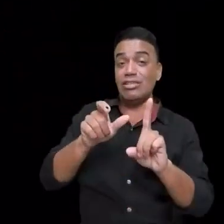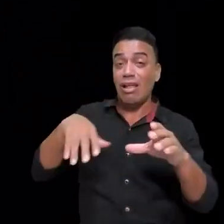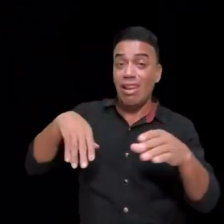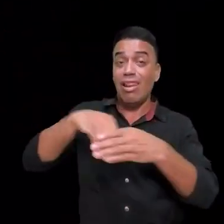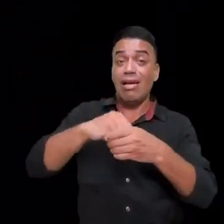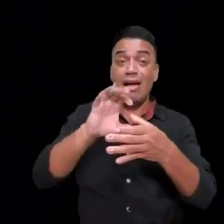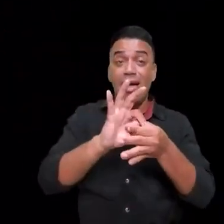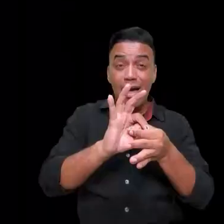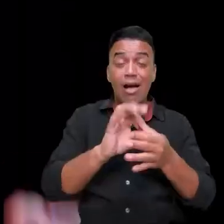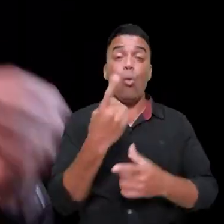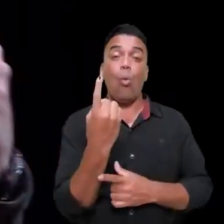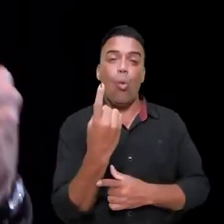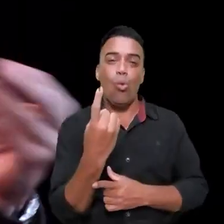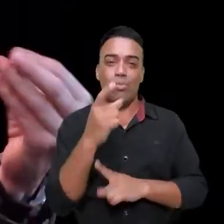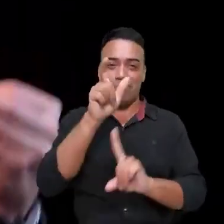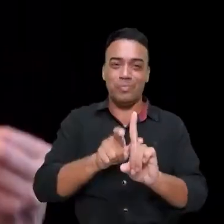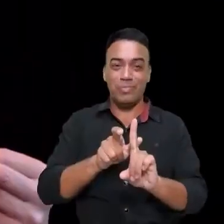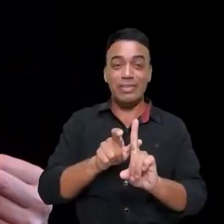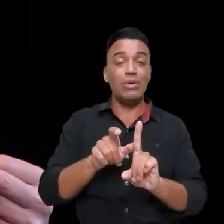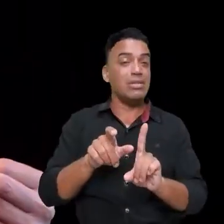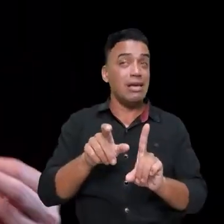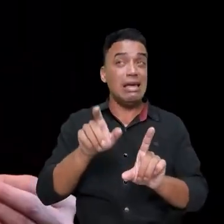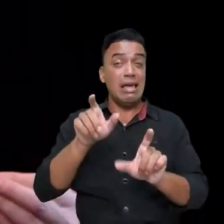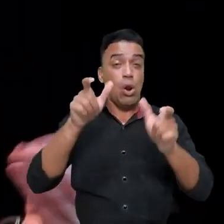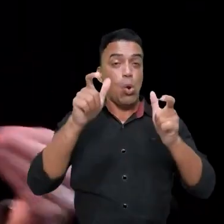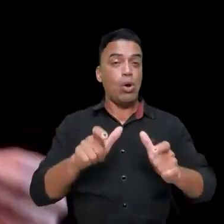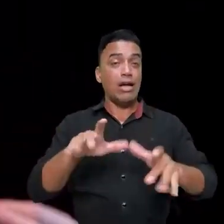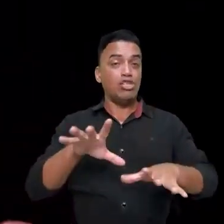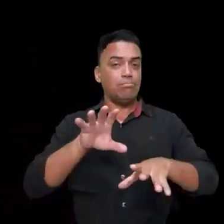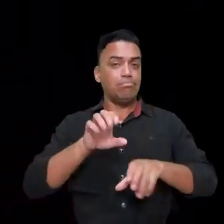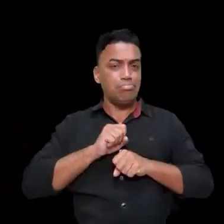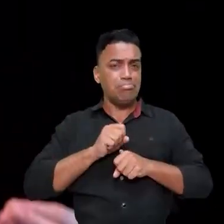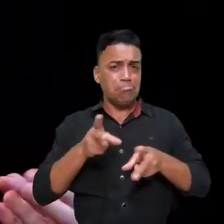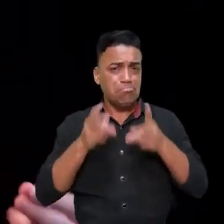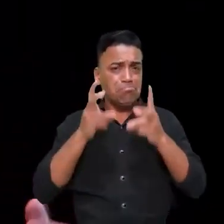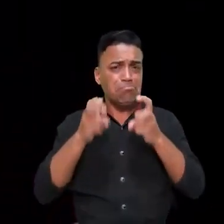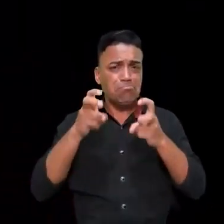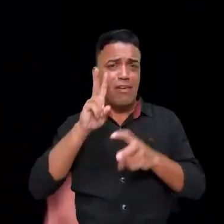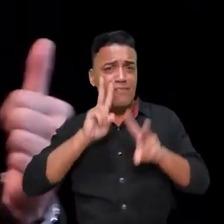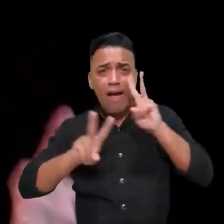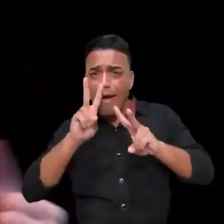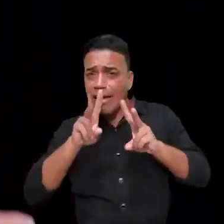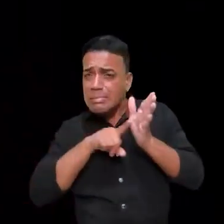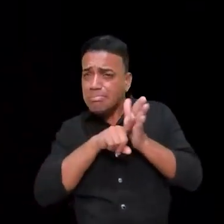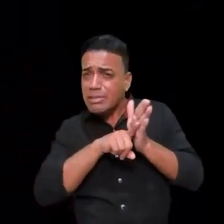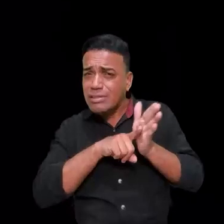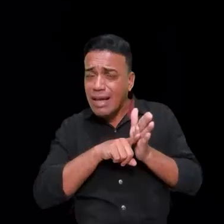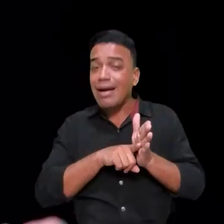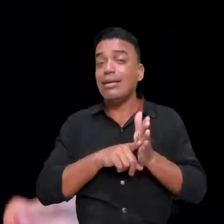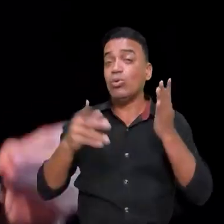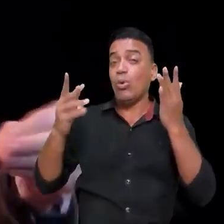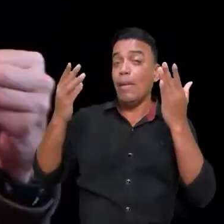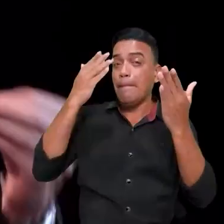muito presente nisso. Mas esse lugar de ouvir, assim, e como observador e como um estudioso do